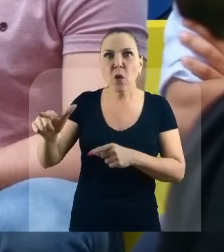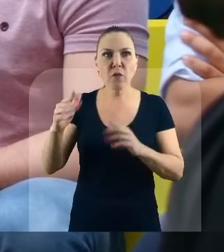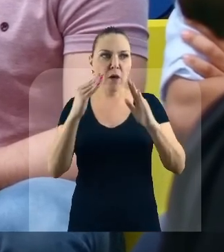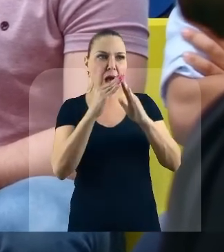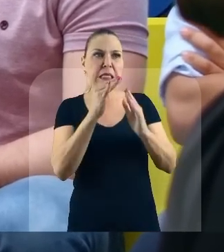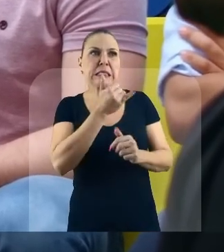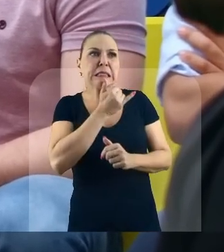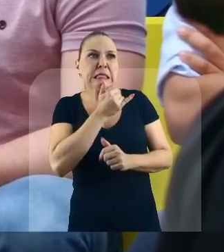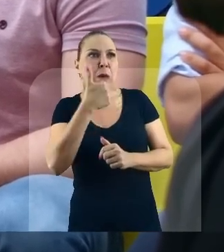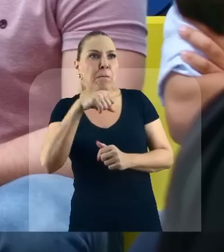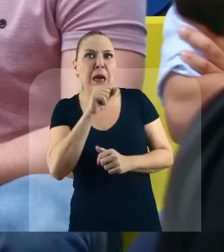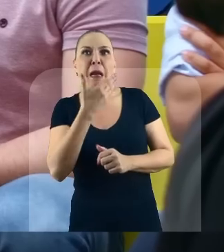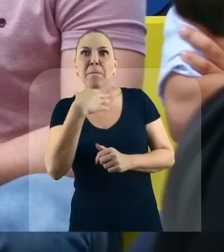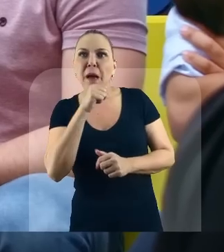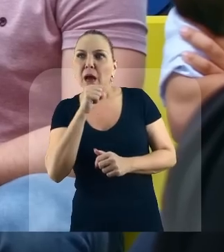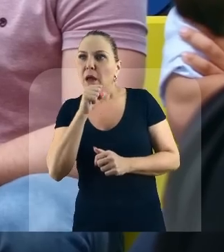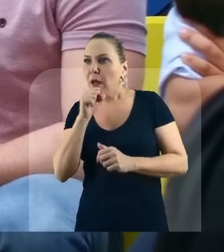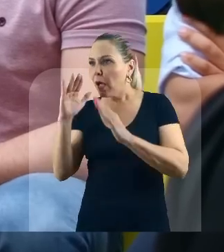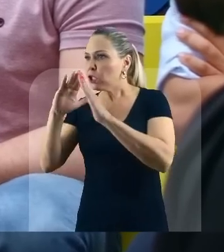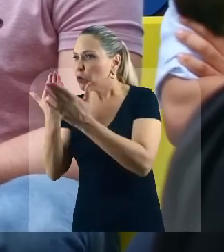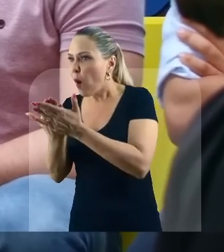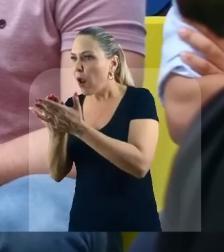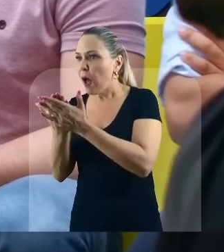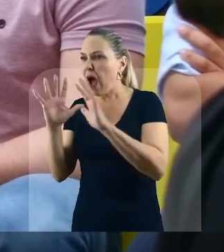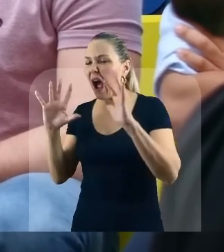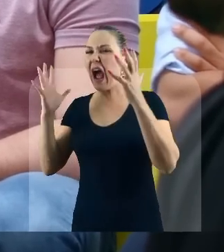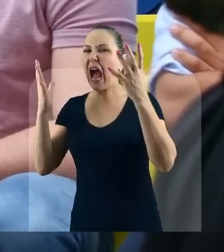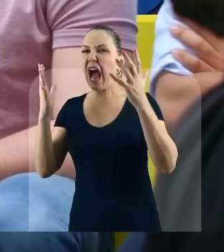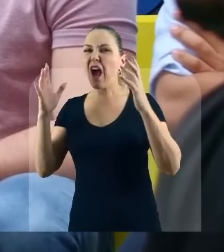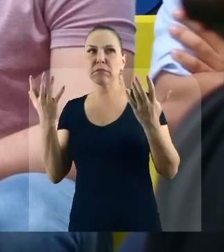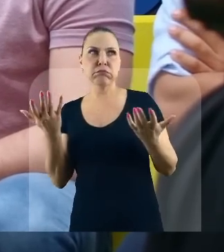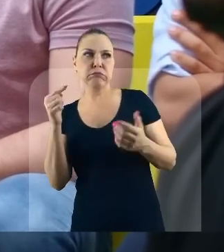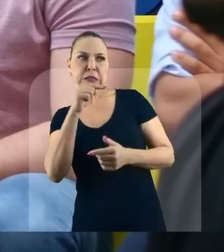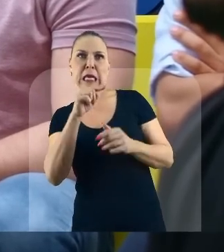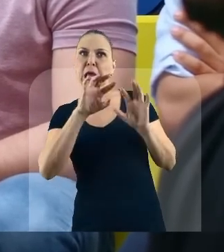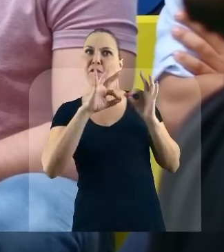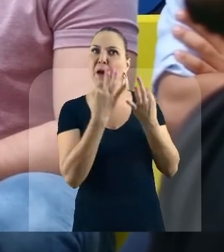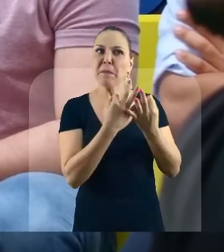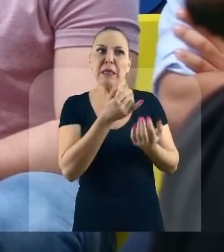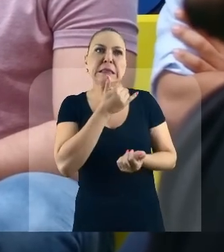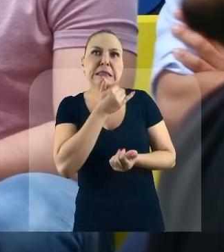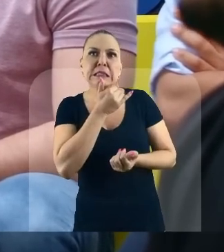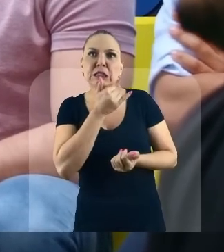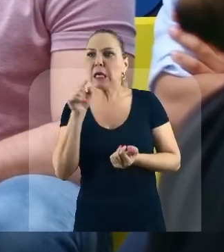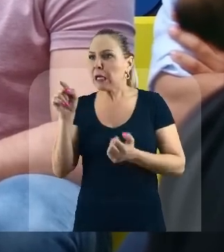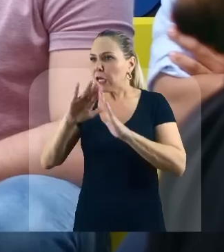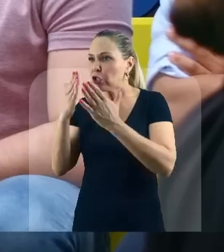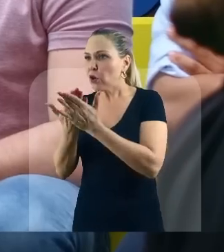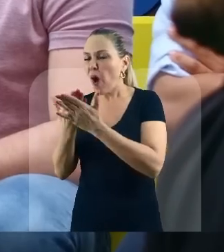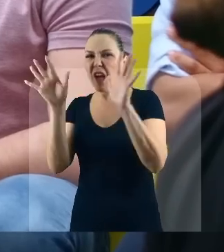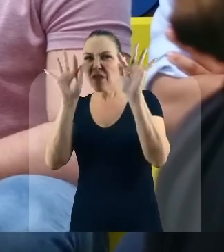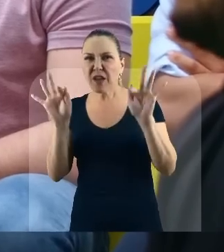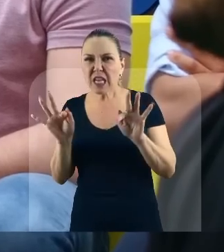na escola, via os professores comemorando. Então, preciso entender o que está acontecendo. Por que na minha casa, minha família está revoltada com isso, e quando eu chego